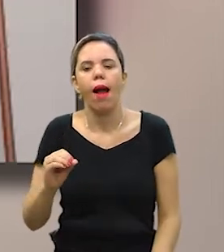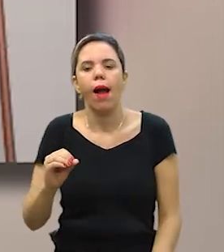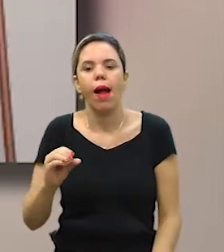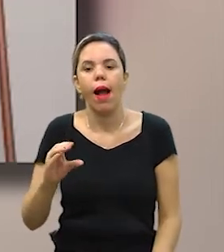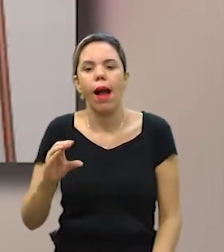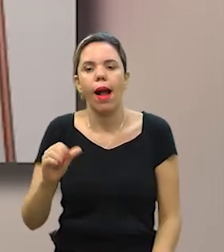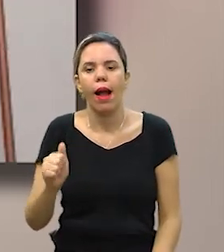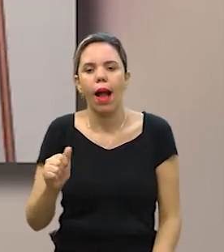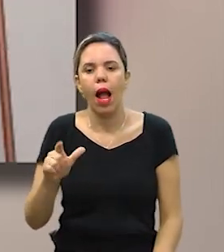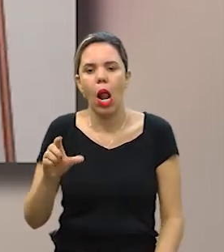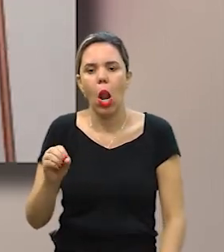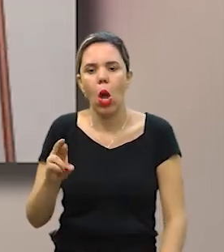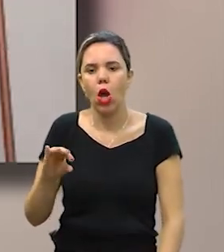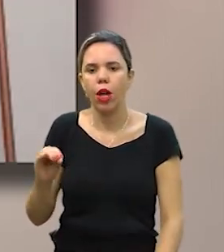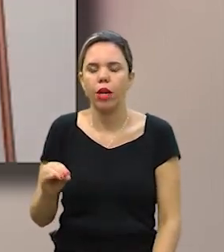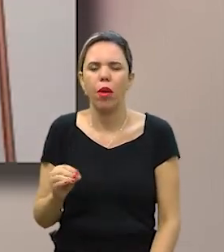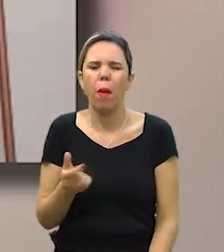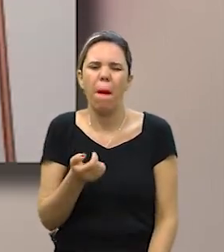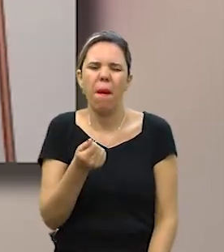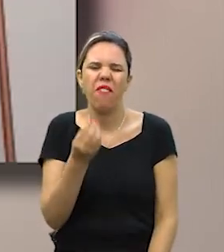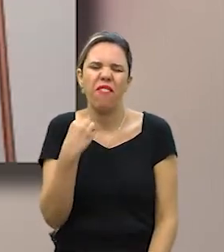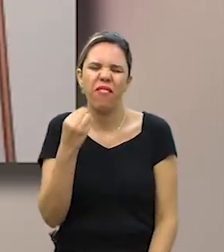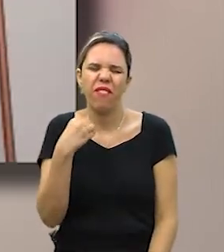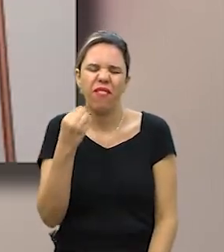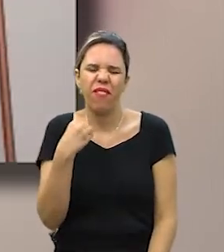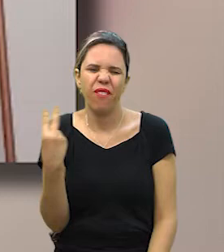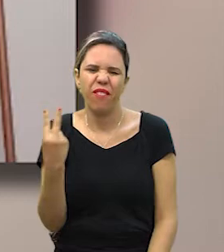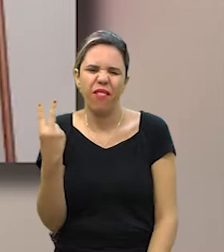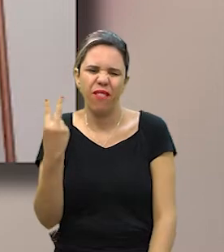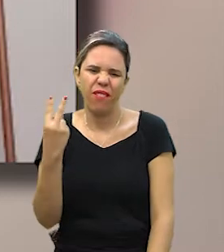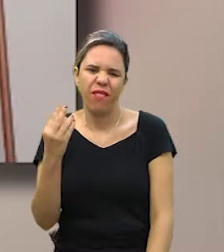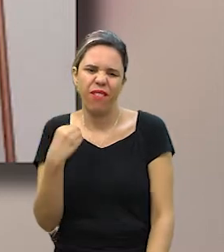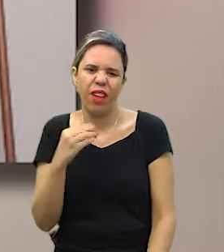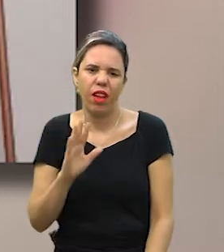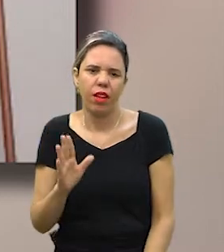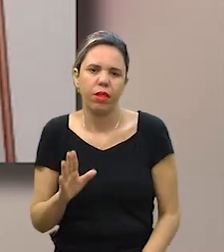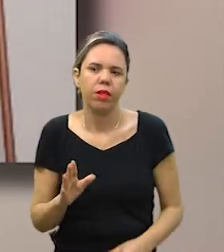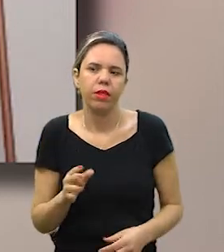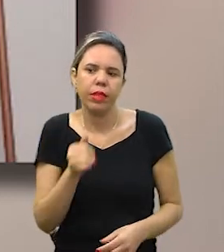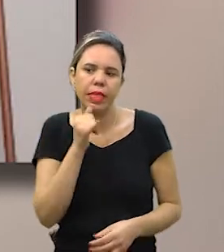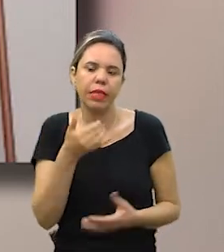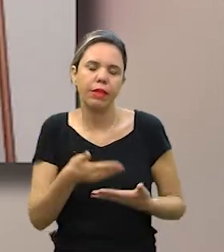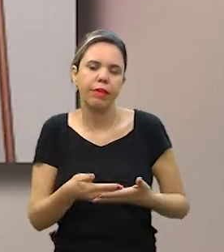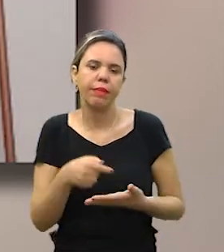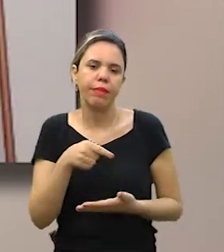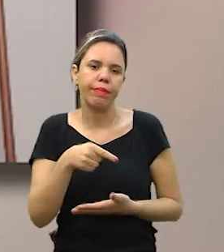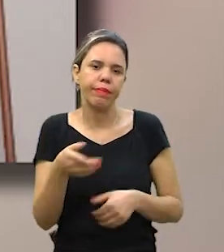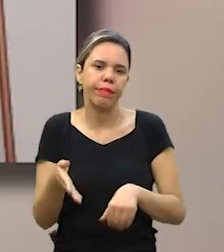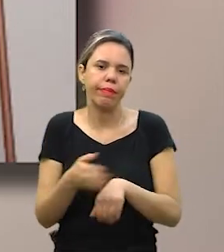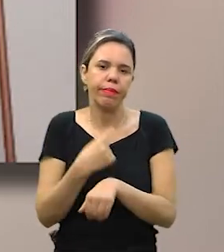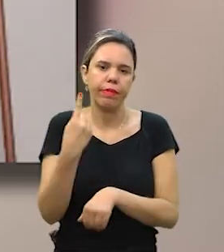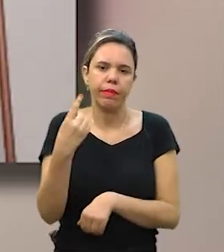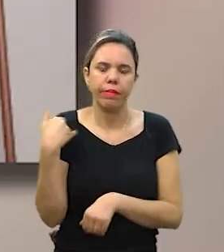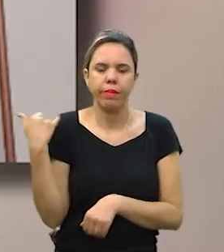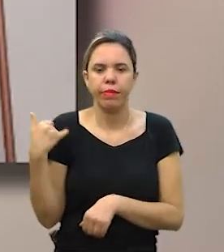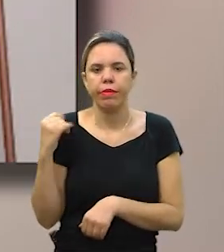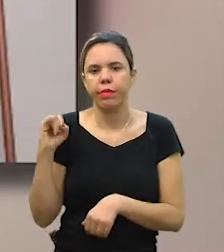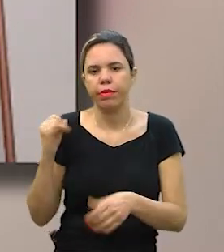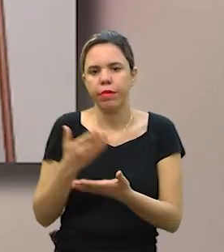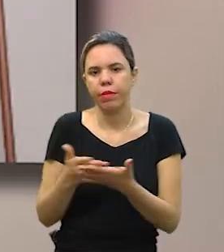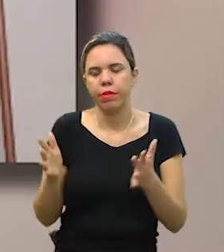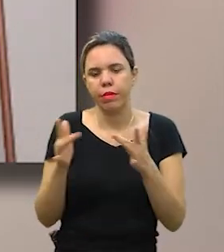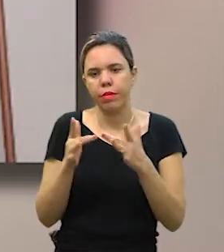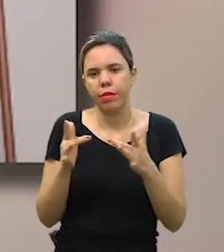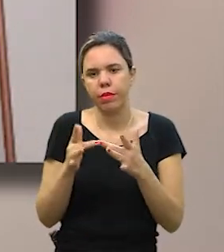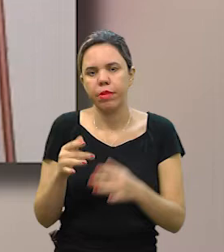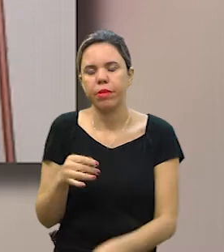E pobre em nutrientes e vitaminas. Então, é aquele bebê que antes de 1 ano, se ele